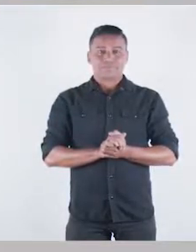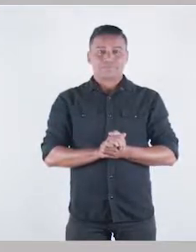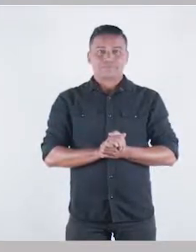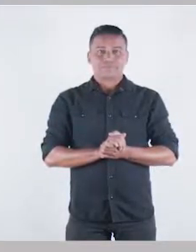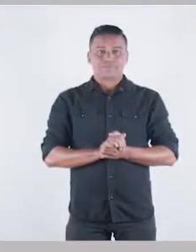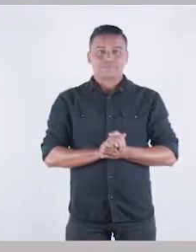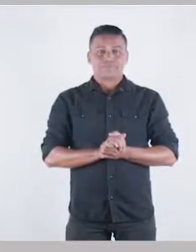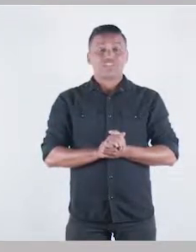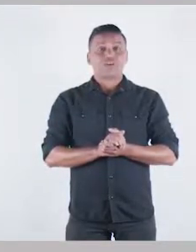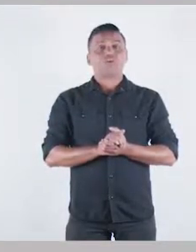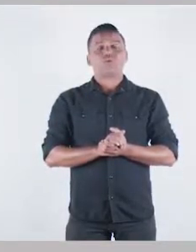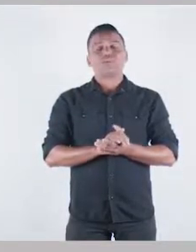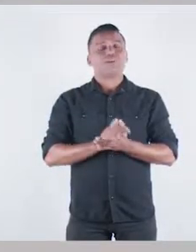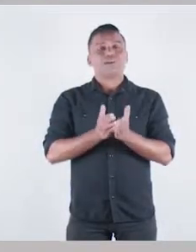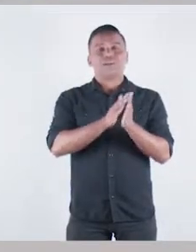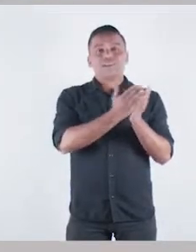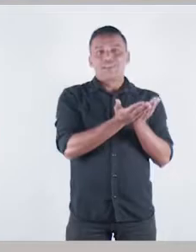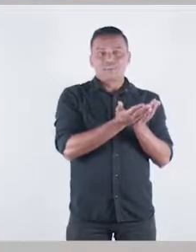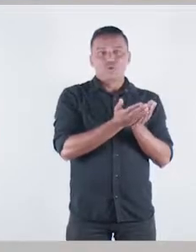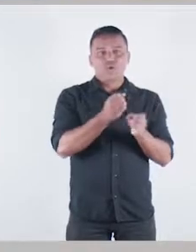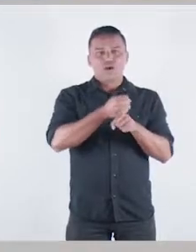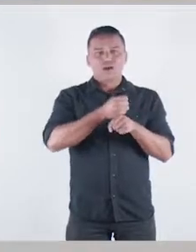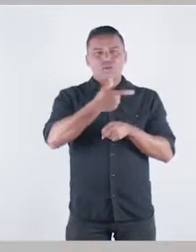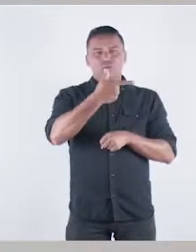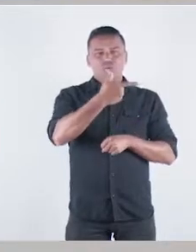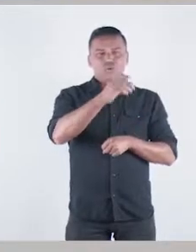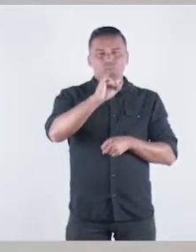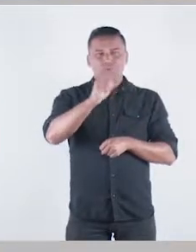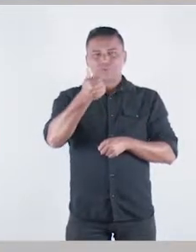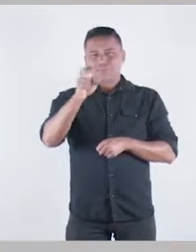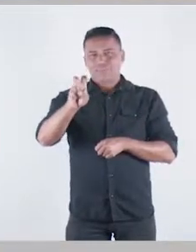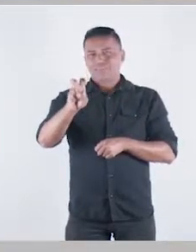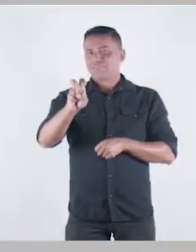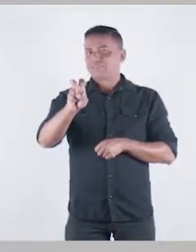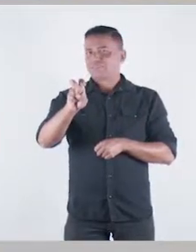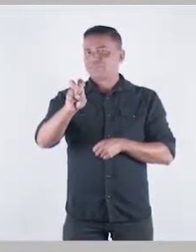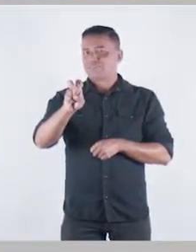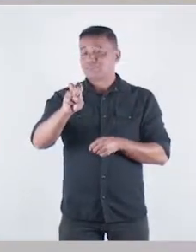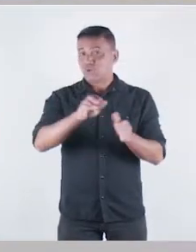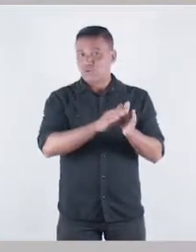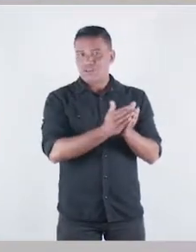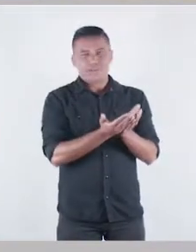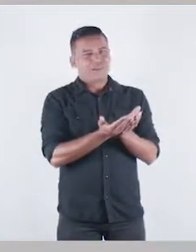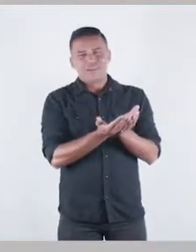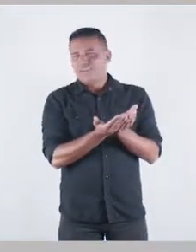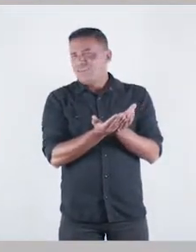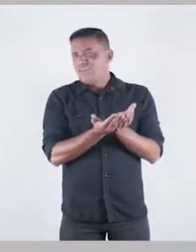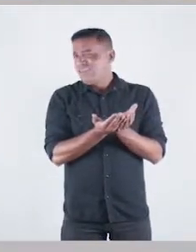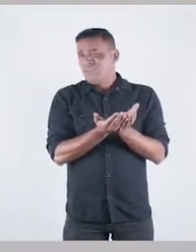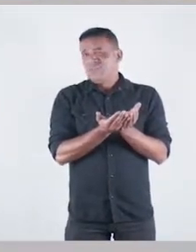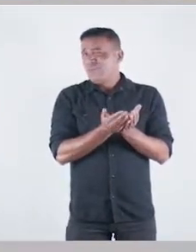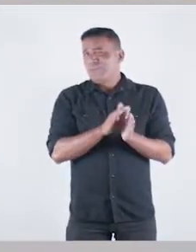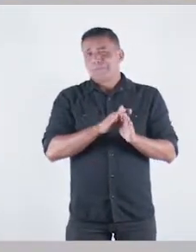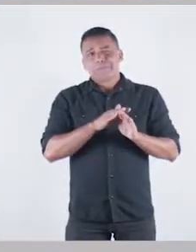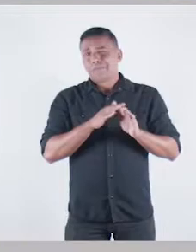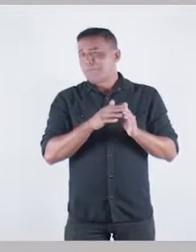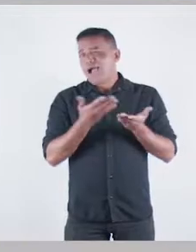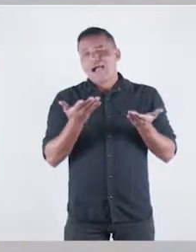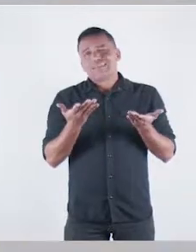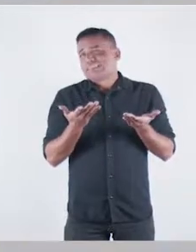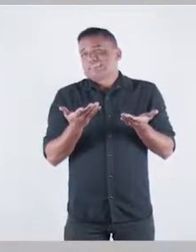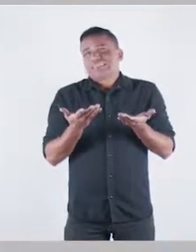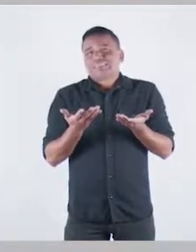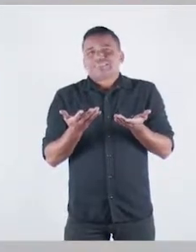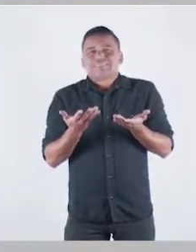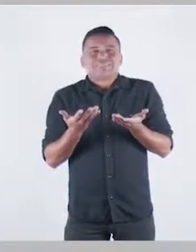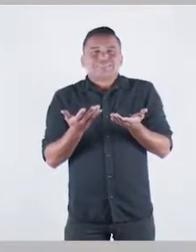Isso é um livro de 2015, talvez seja o livro mais intimista dentre os meus livros, porque a